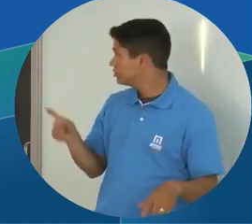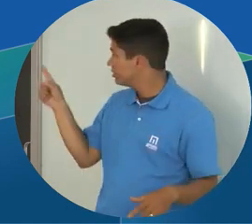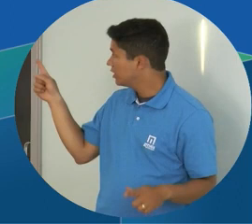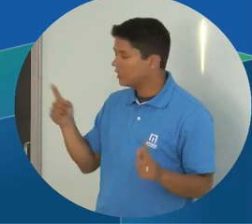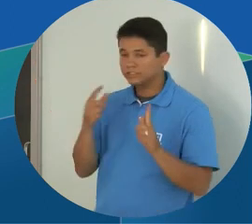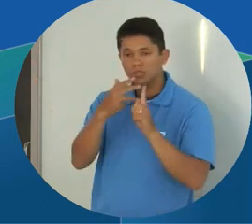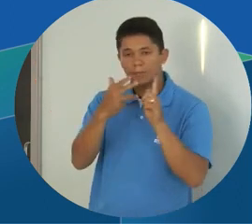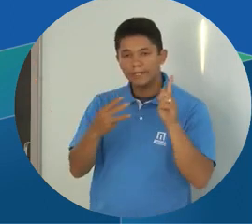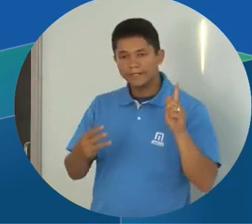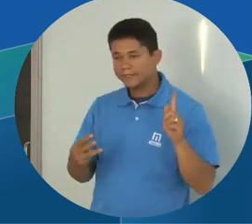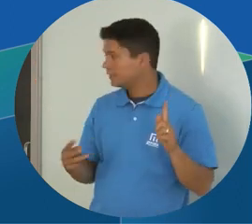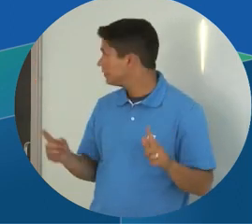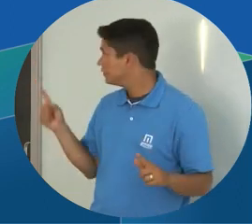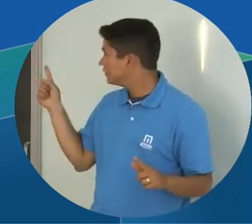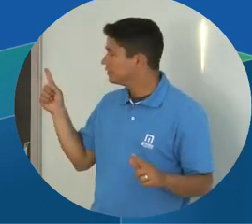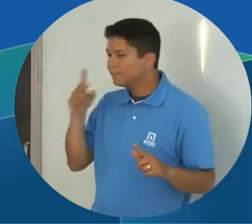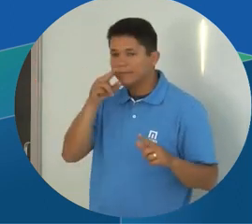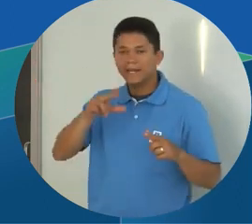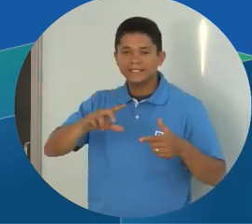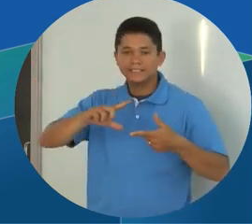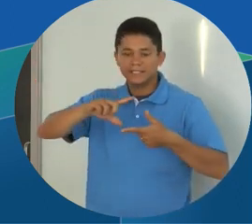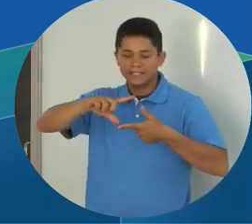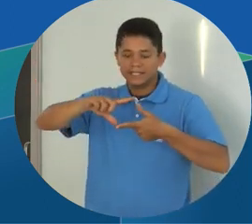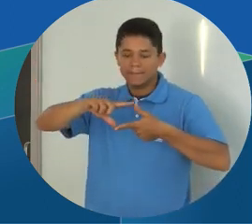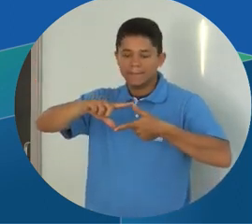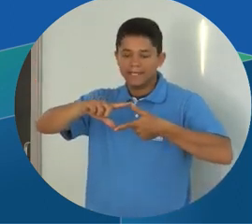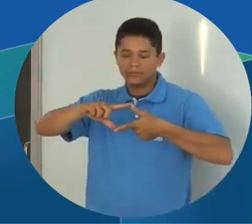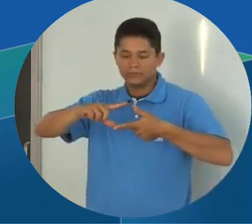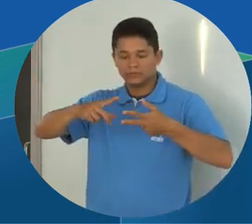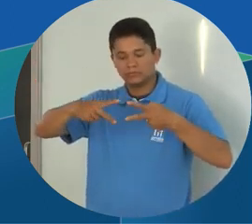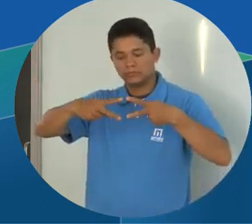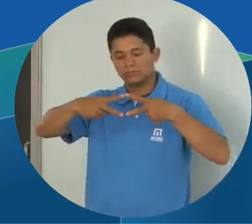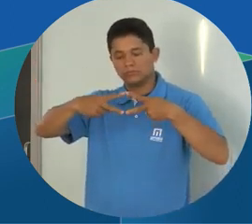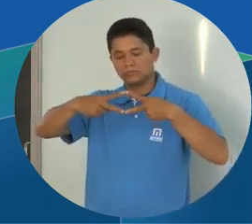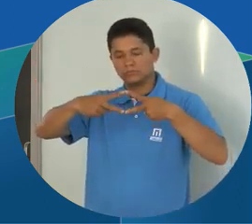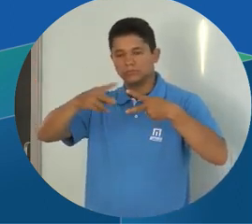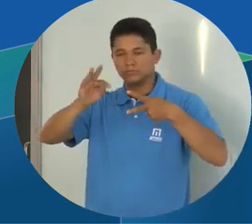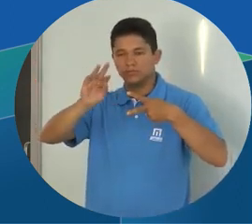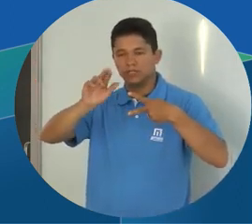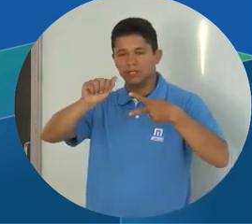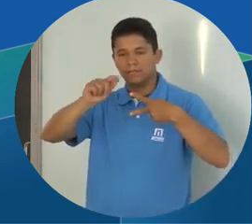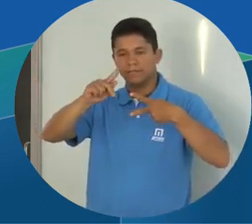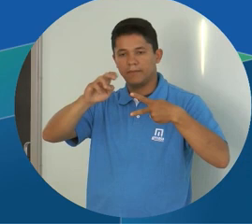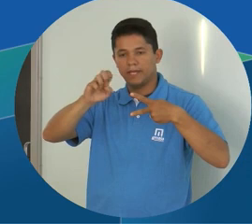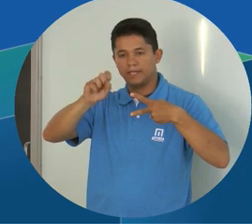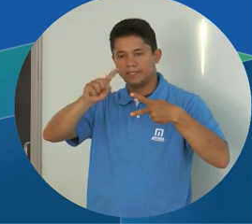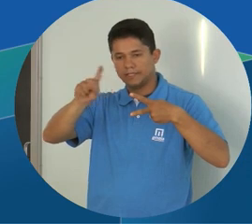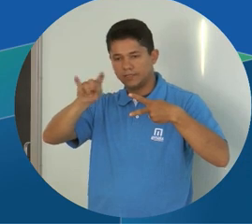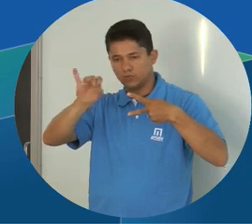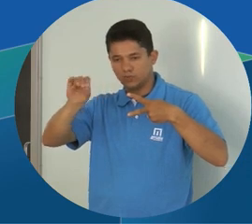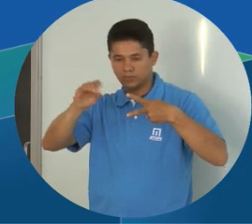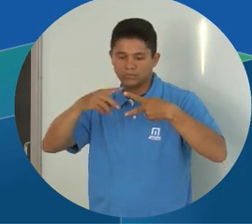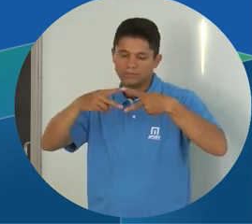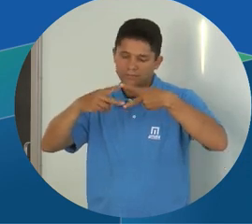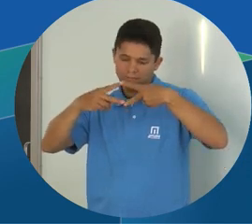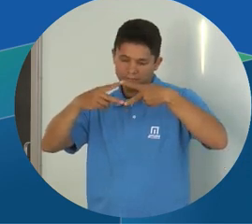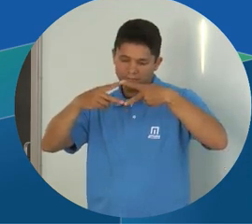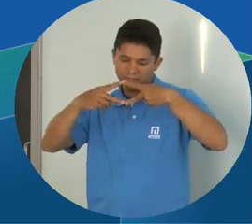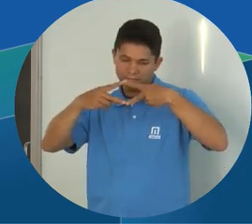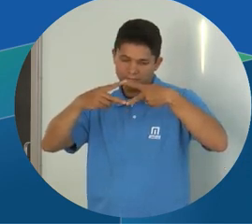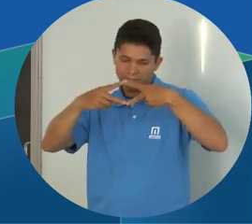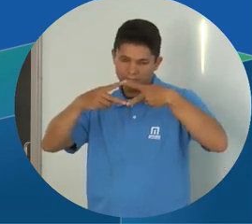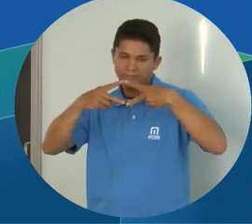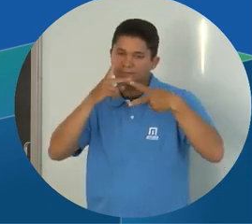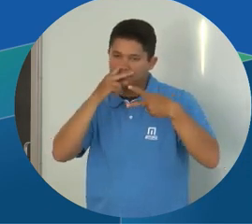geometria trapezoidal, né? O reservatório do lado de cá e a jusante cá, né? Então a coluna d'água toda de